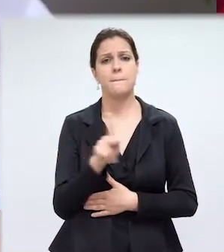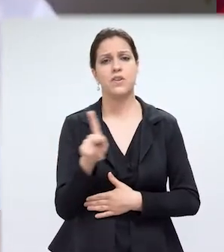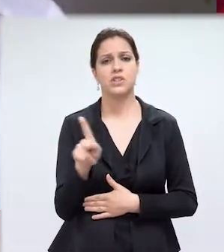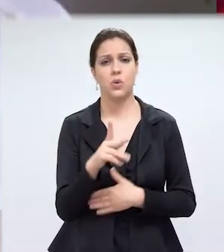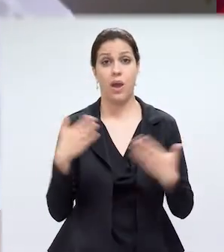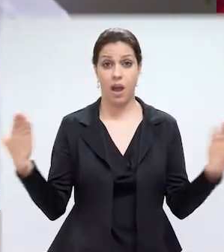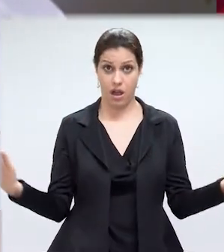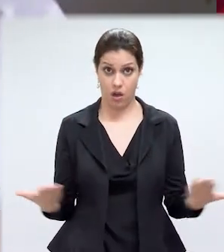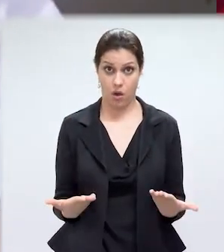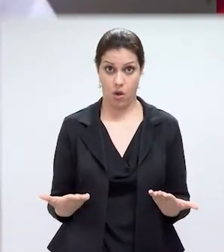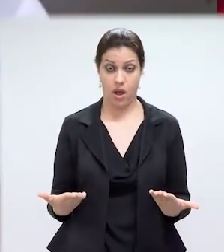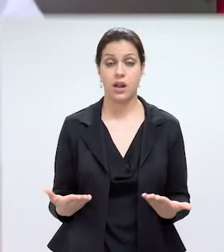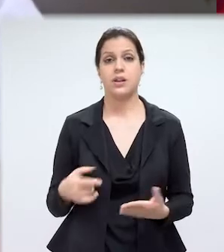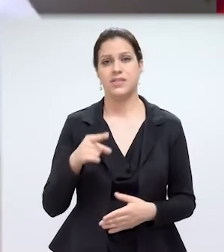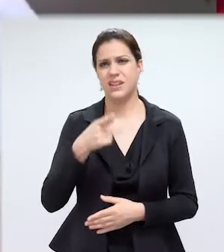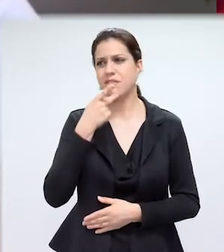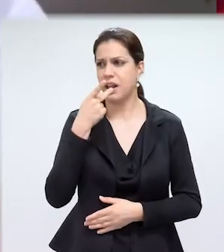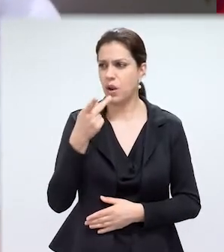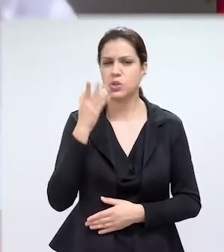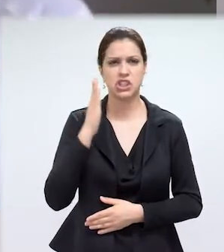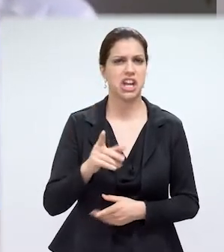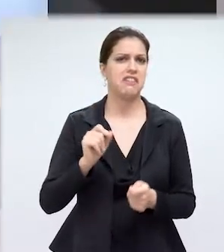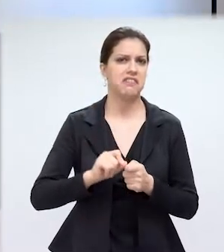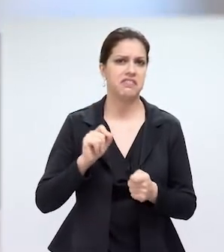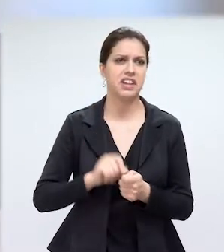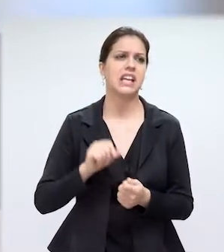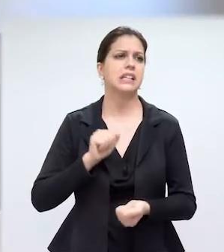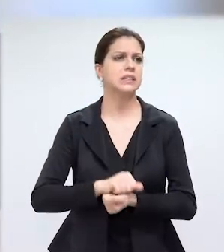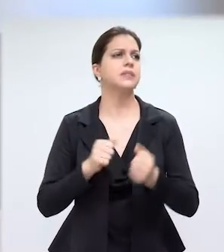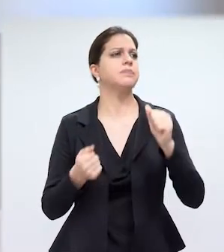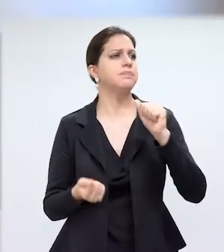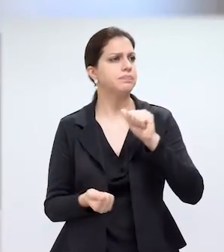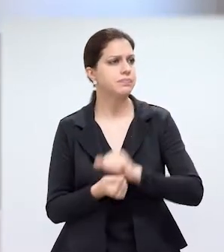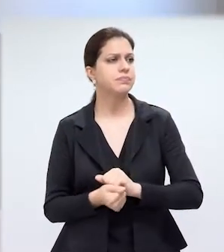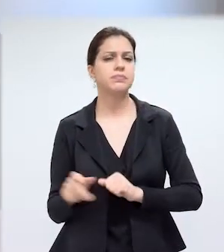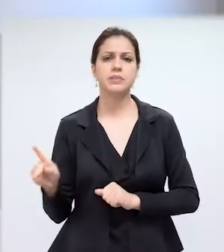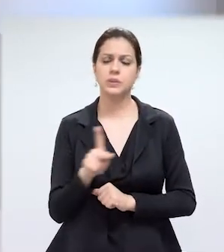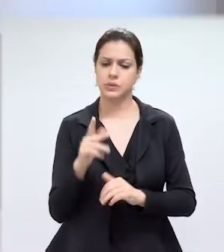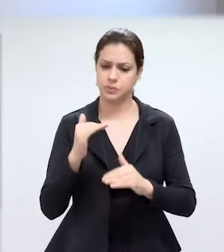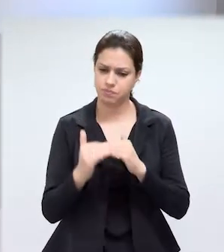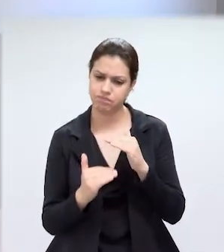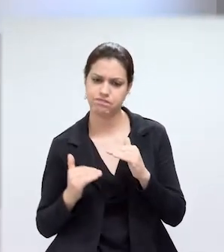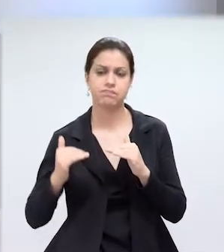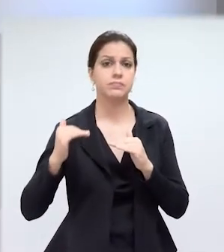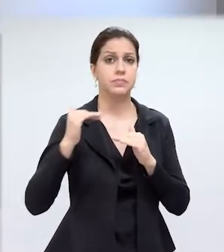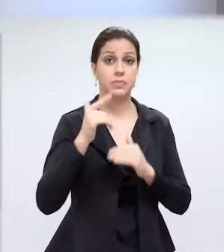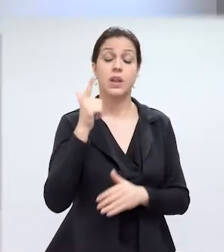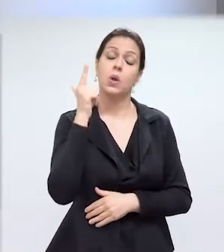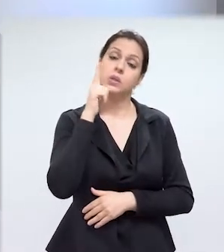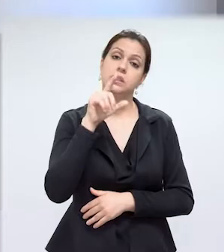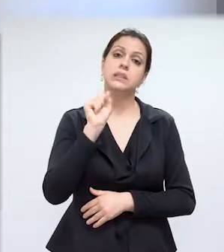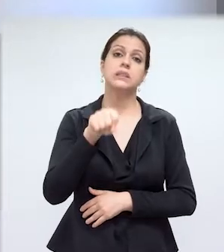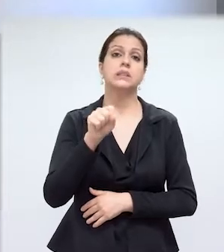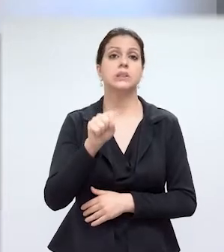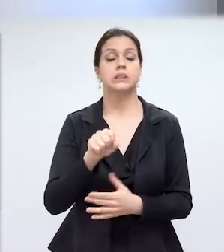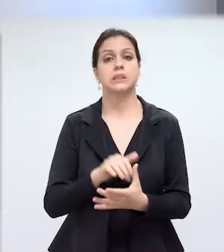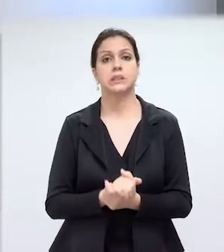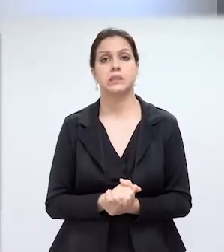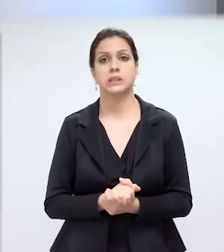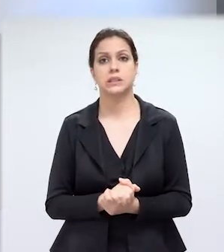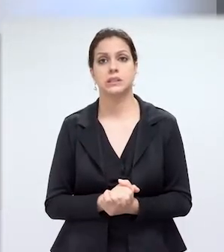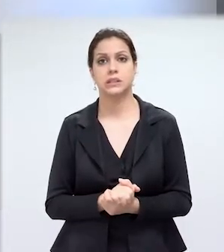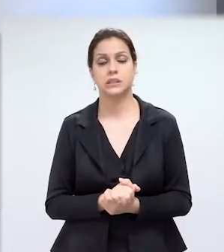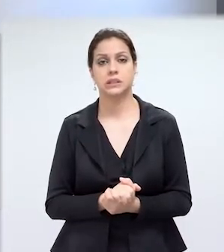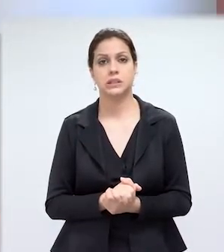a importância do papel dos professores nesse período. A gente falou que muito foi feito, que eles realmente avançaram, que